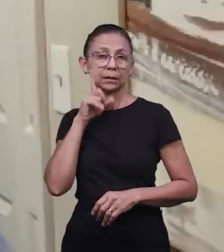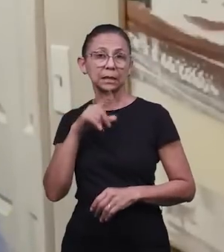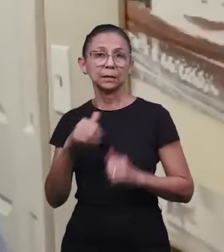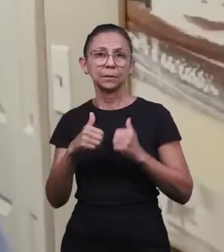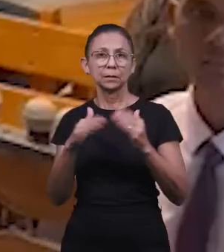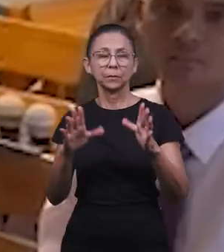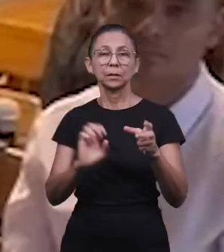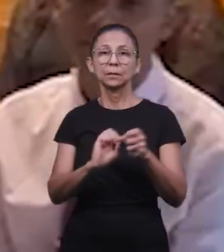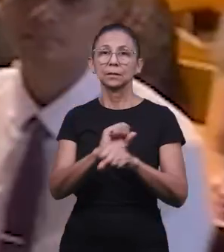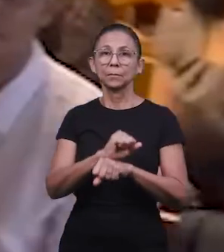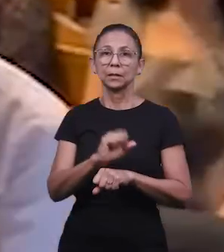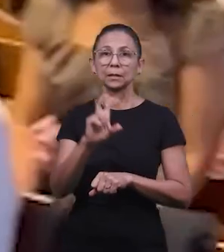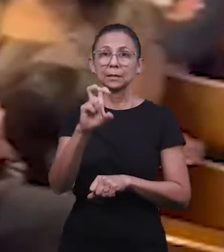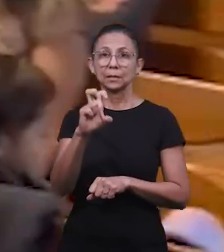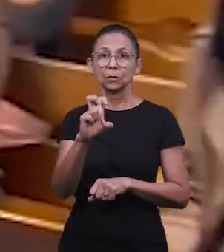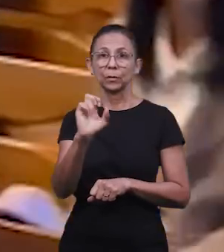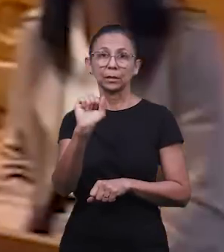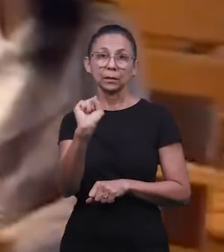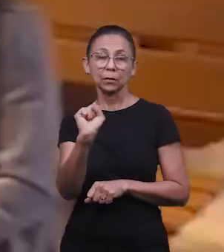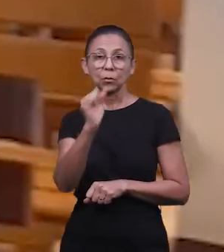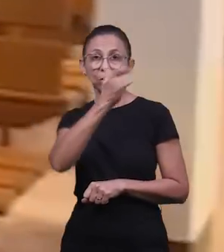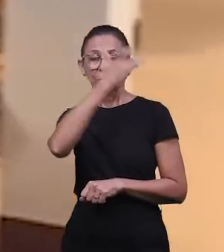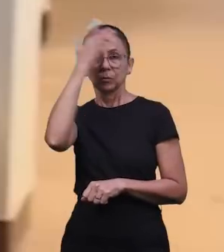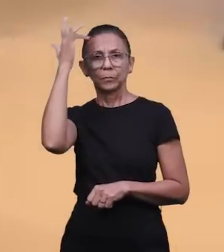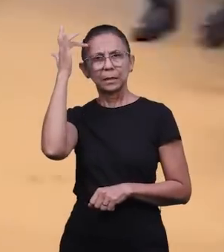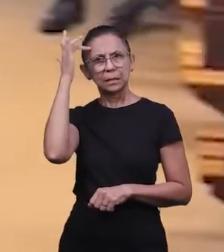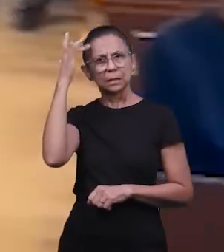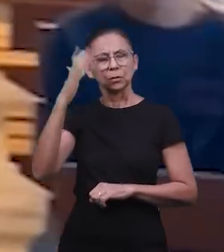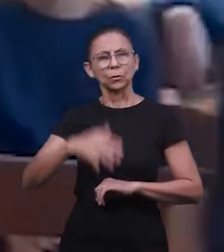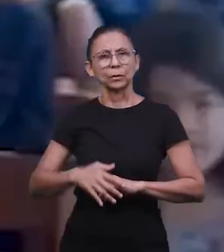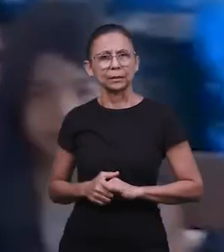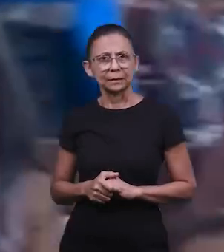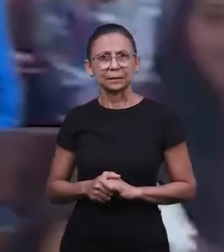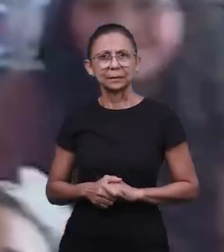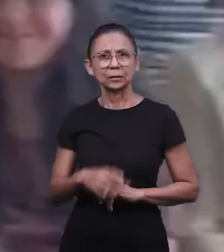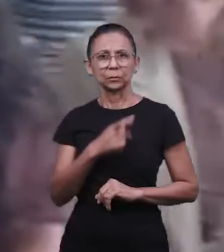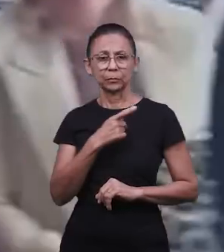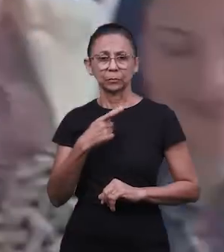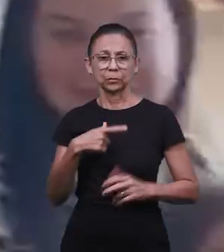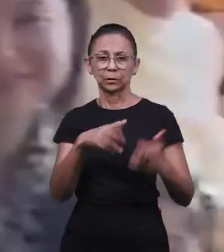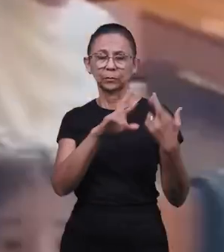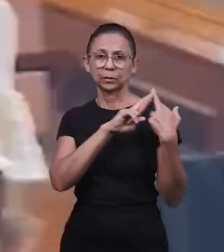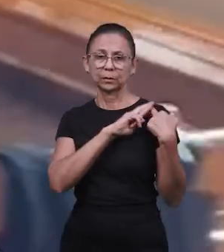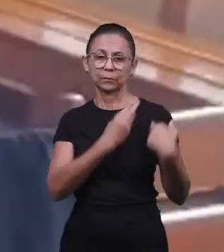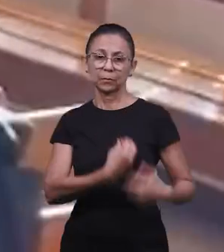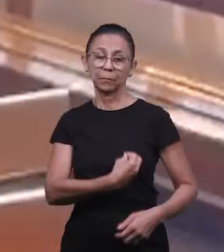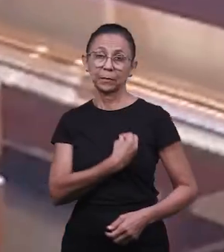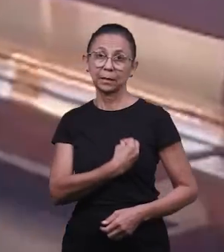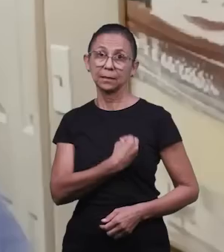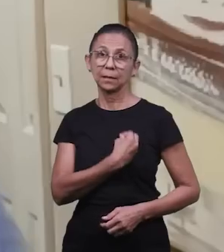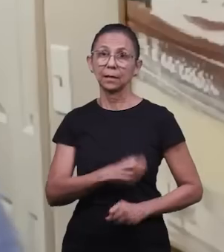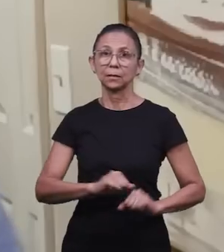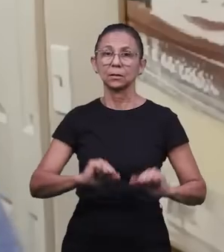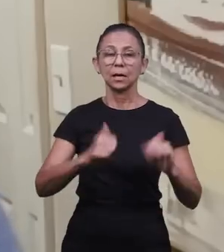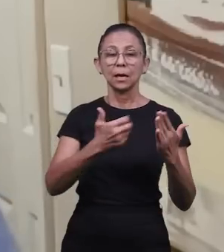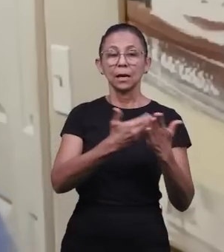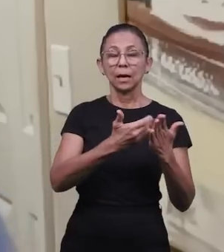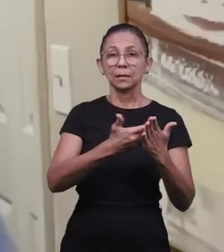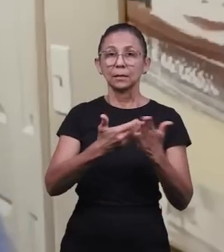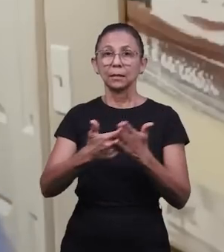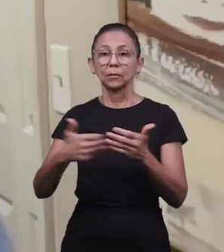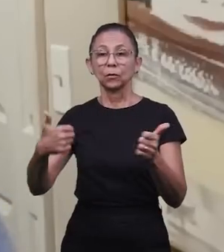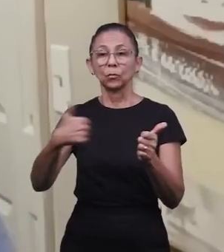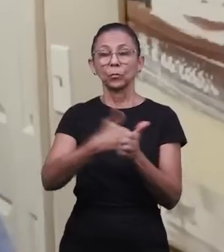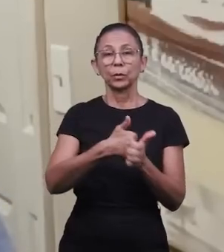assistido por 58 vidas, na igreja sob o ministério do pastor Dilton Rodrigues. As aulas foram igualmente acompanhadas